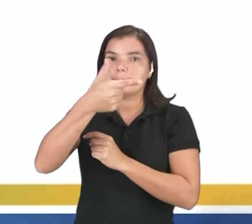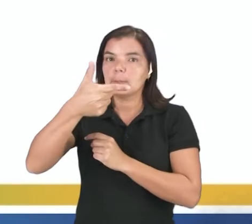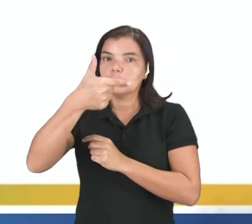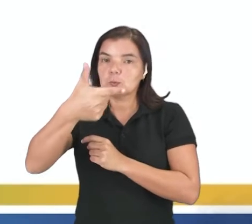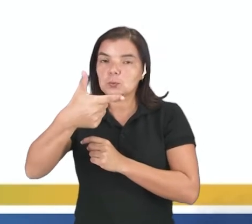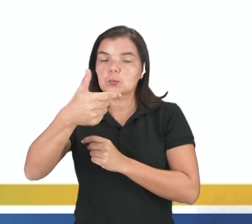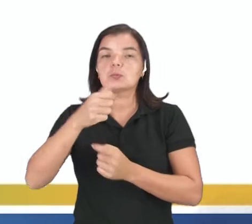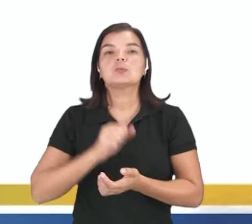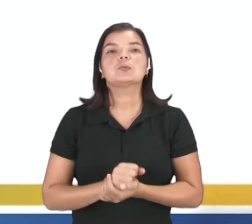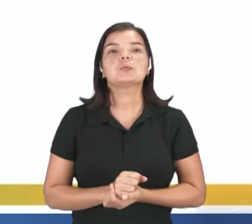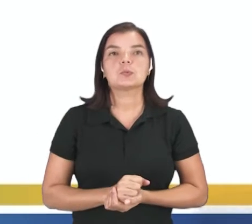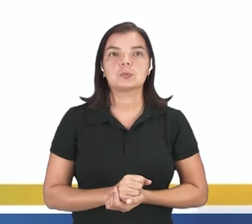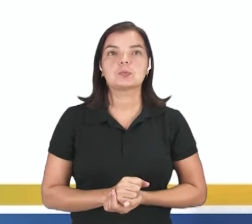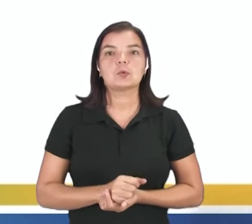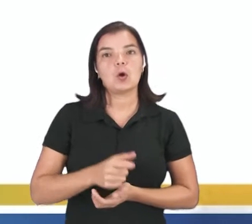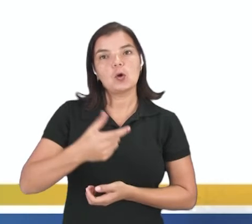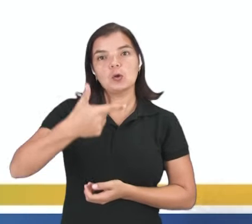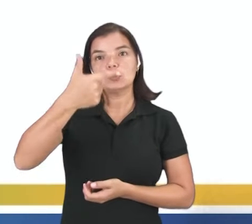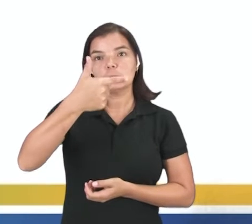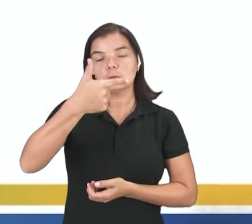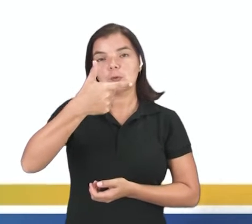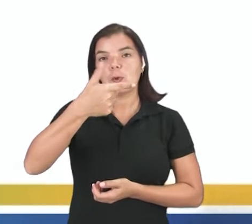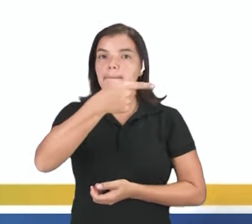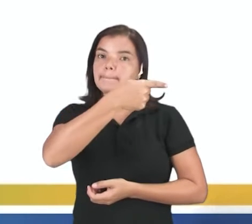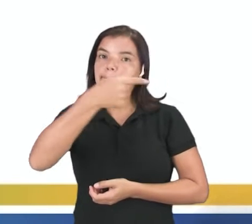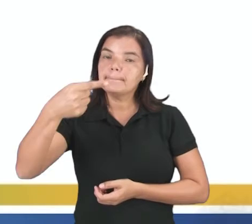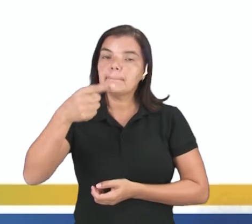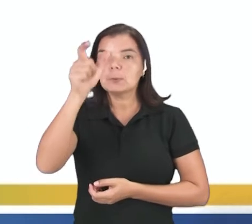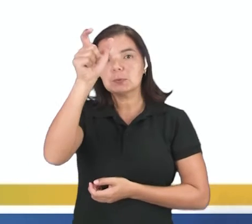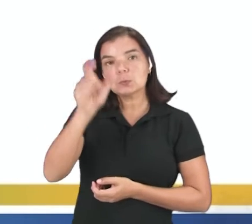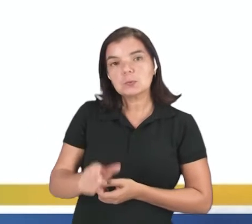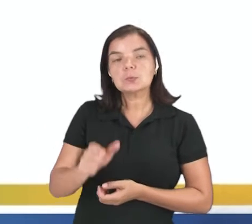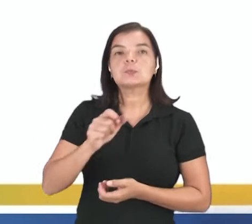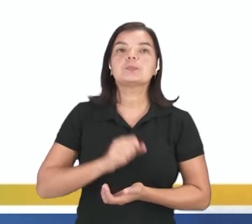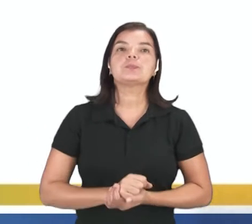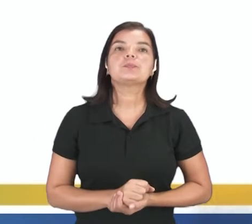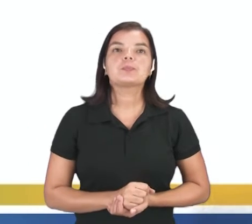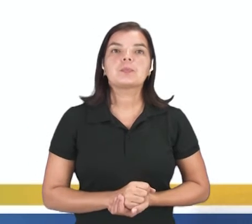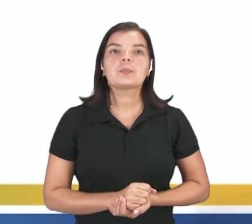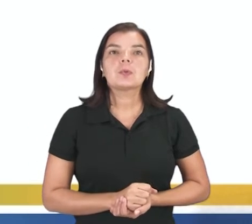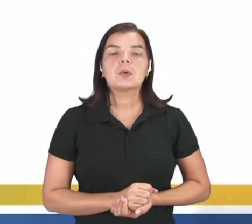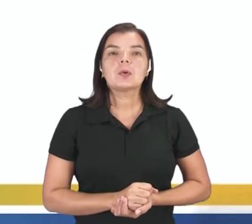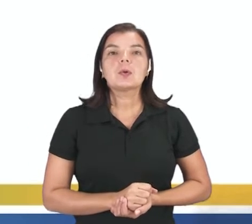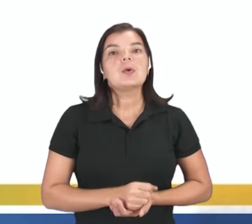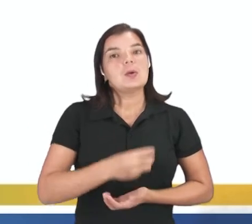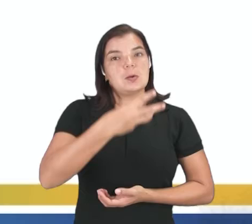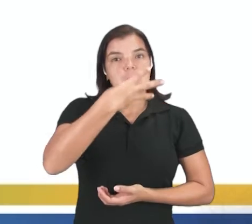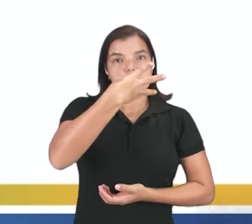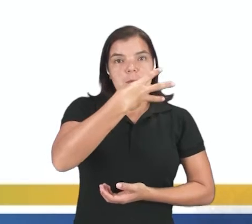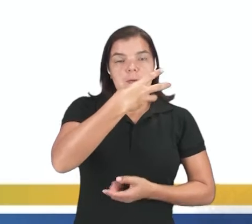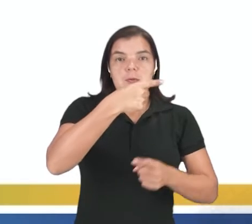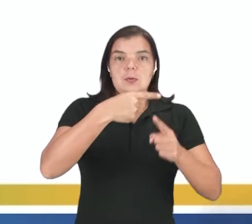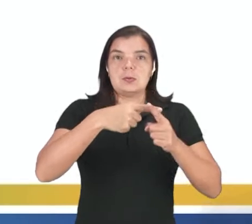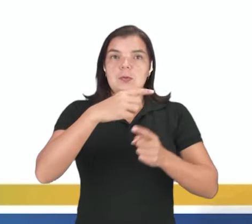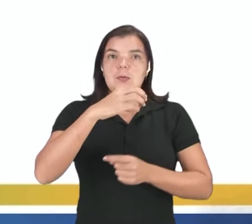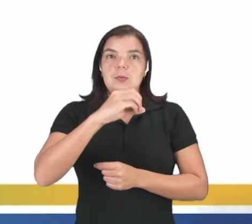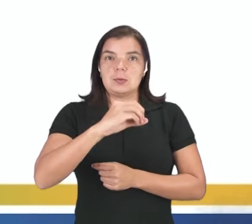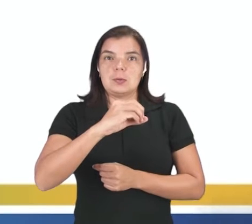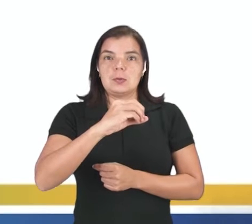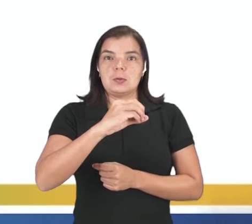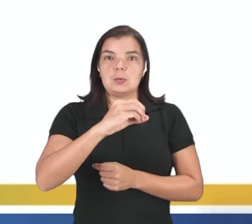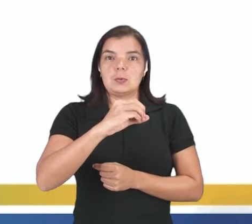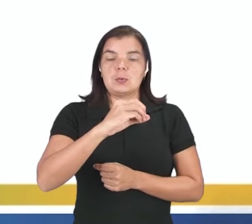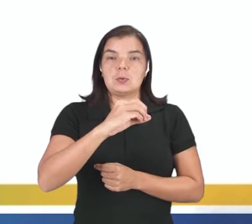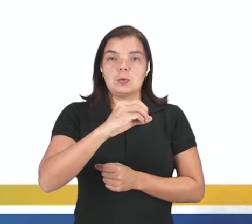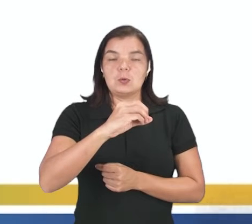2, que está no endereço da primeira linha, segunda coluna. De igual forma, nós temos 3 vezes